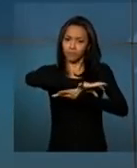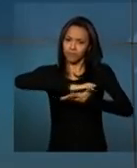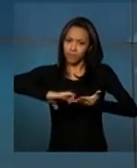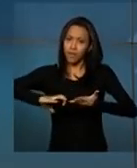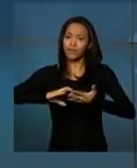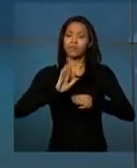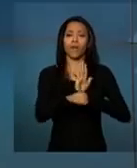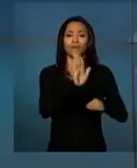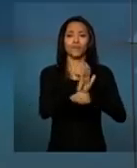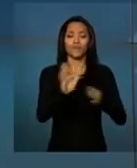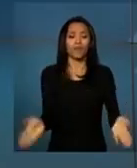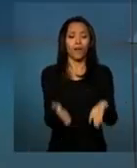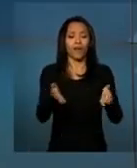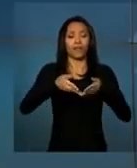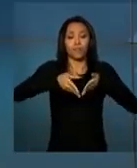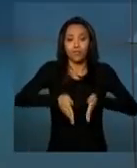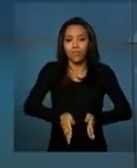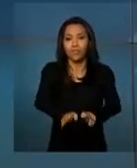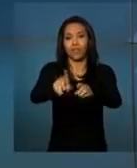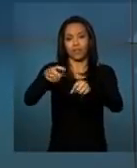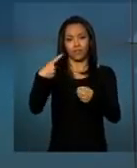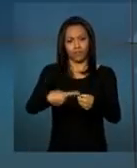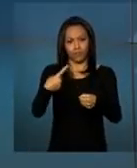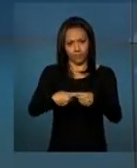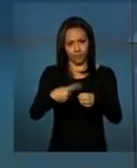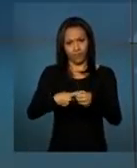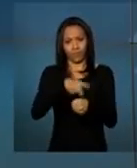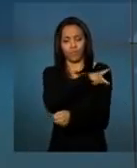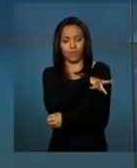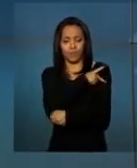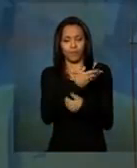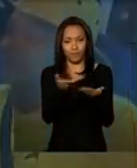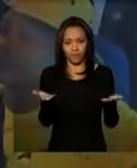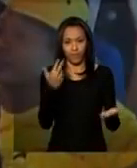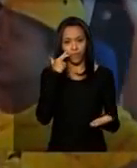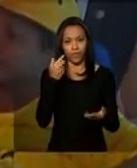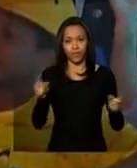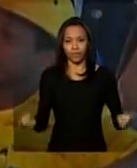estradas rurais de municípios do Piauí. Vamos acompanhar agora a cerimônia.